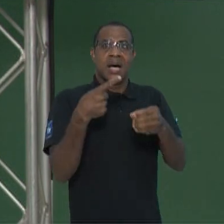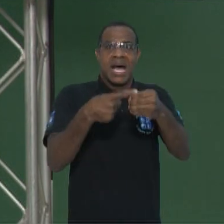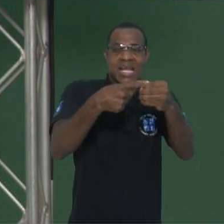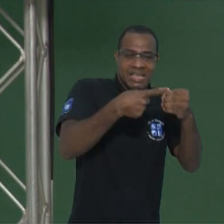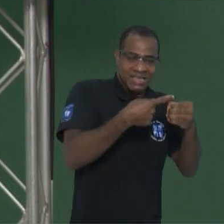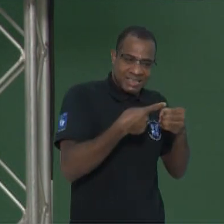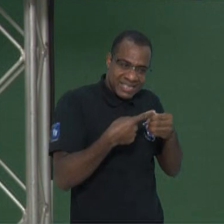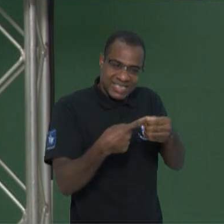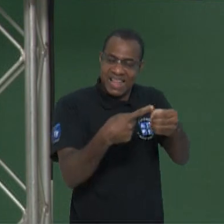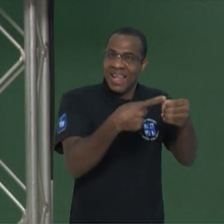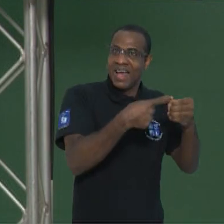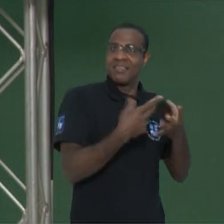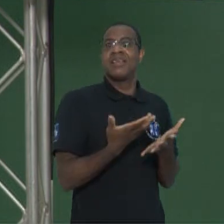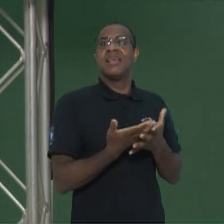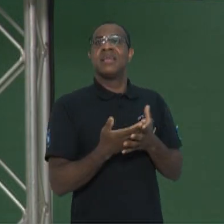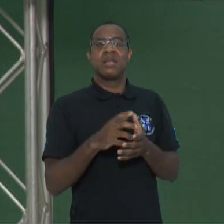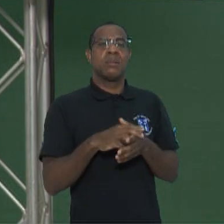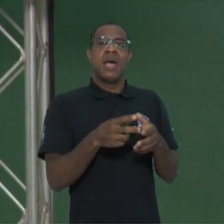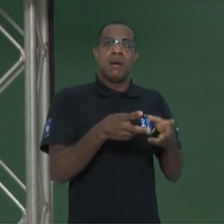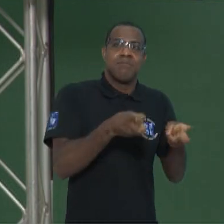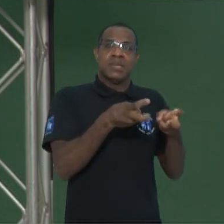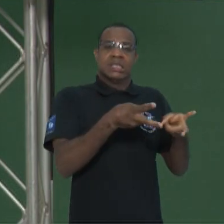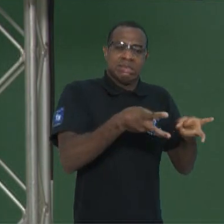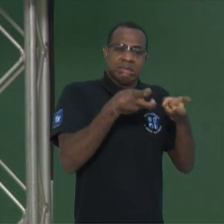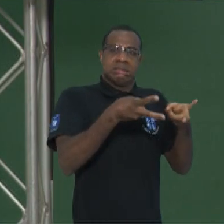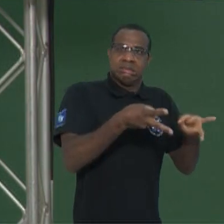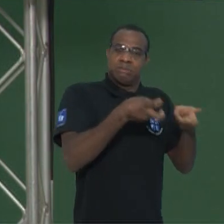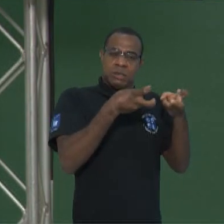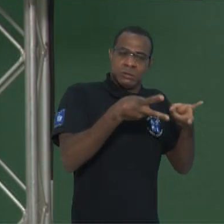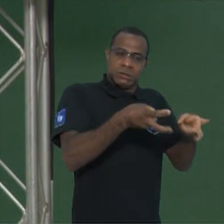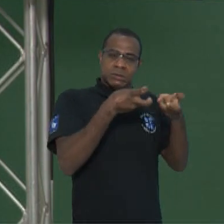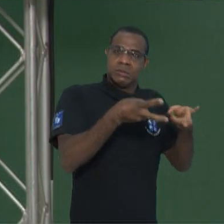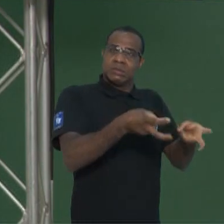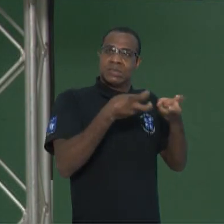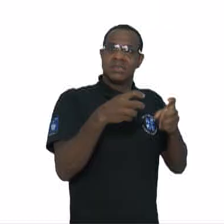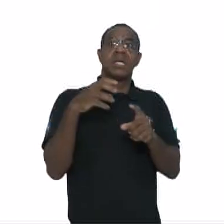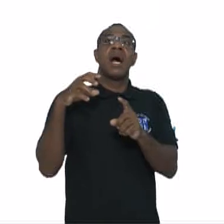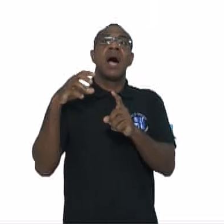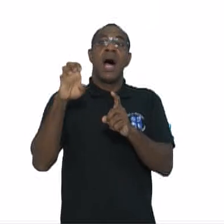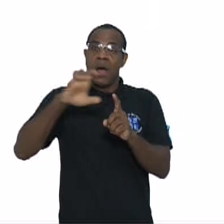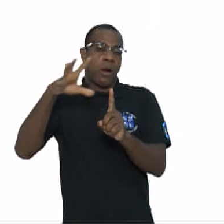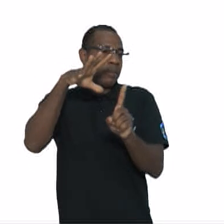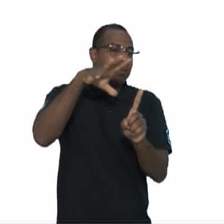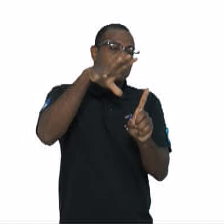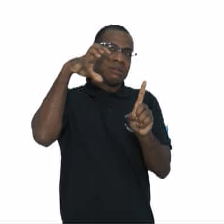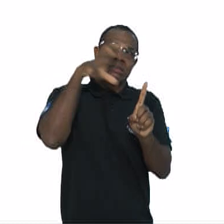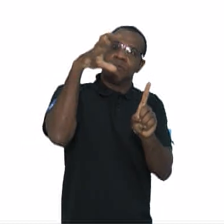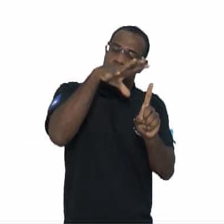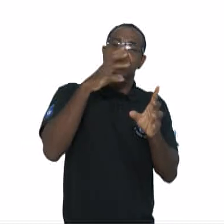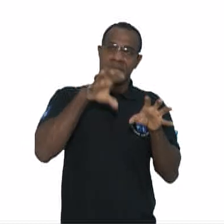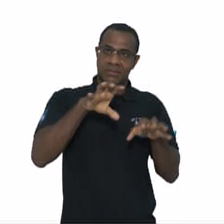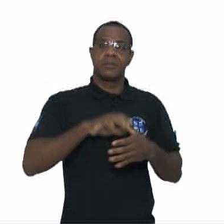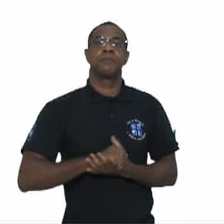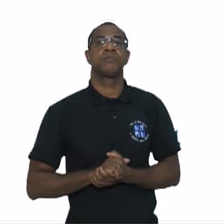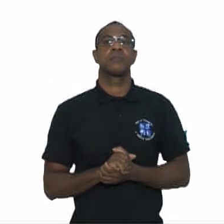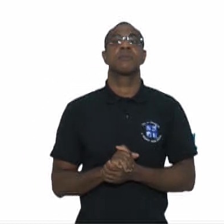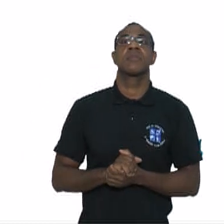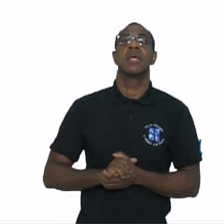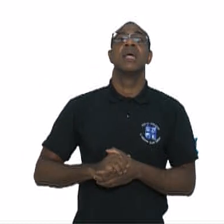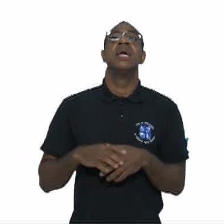do mundo e explorar os recursos, por exemplo, dessas terras. Influência econômica, tecnológica, científica